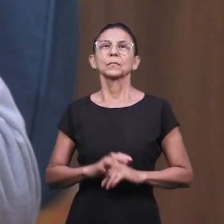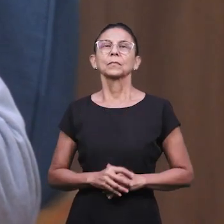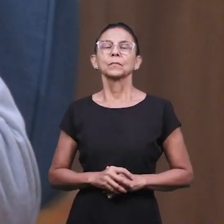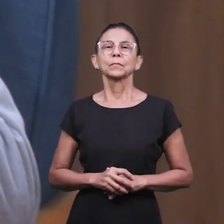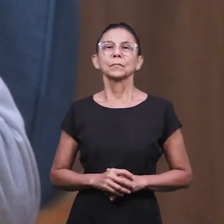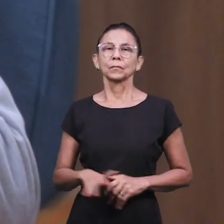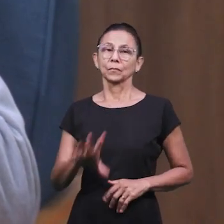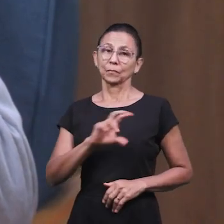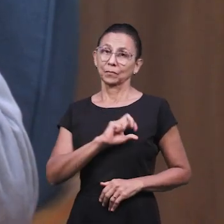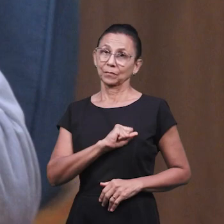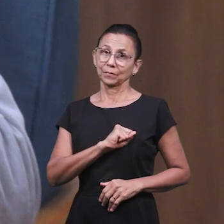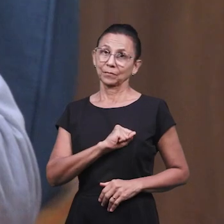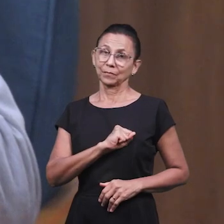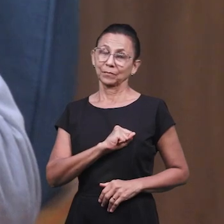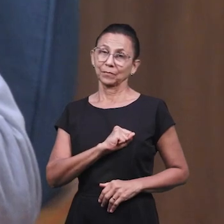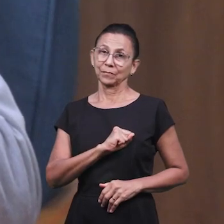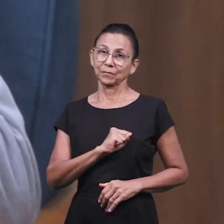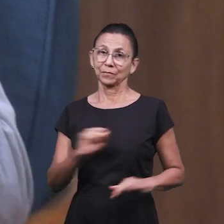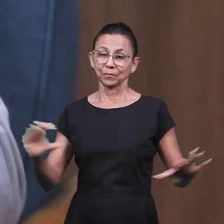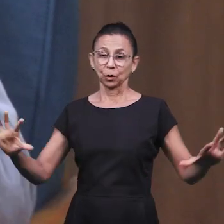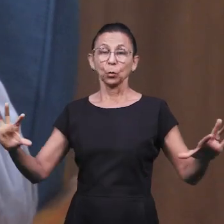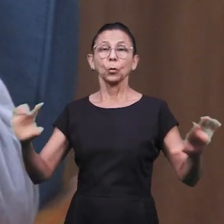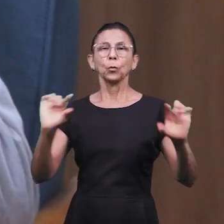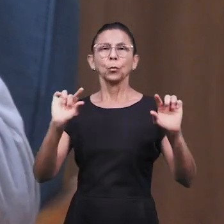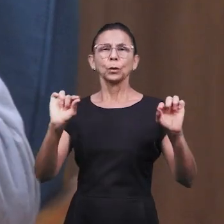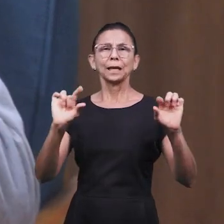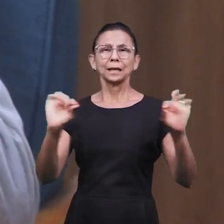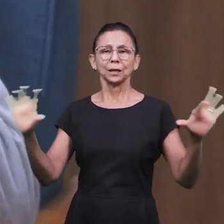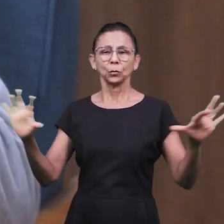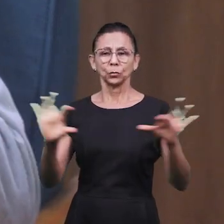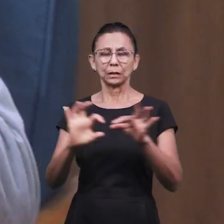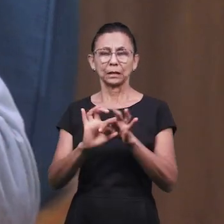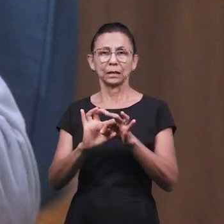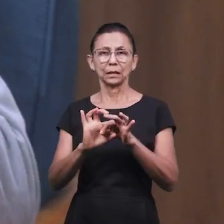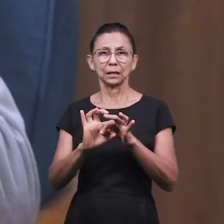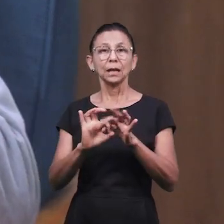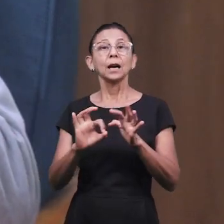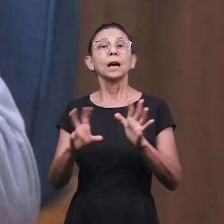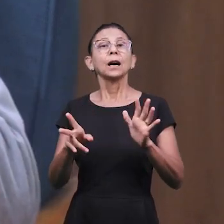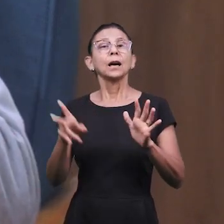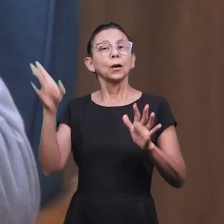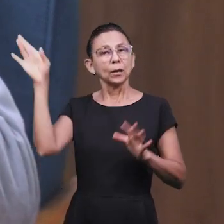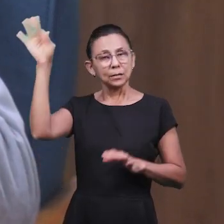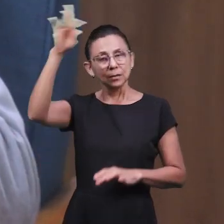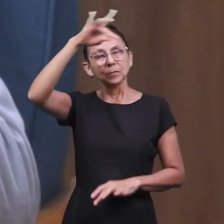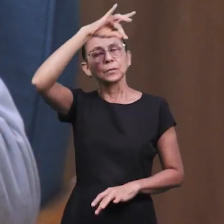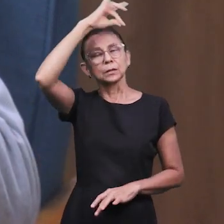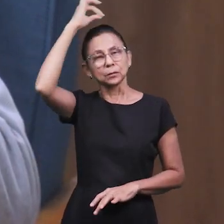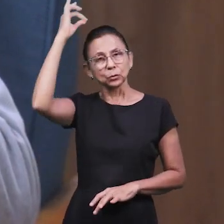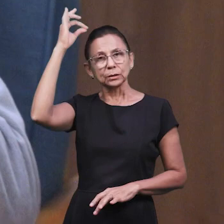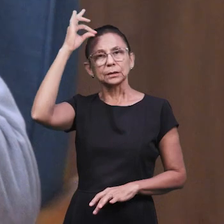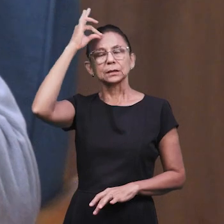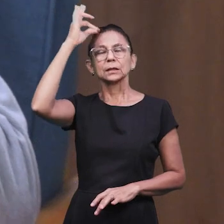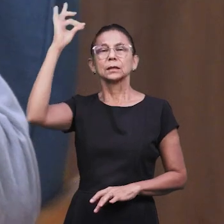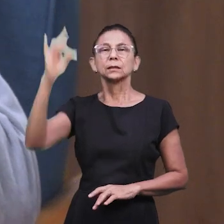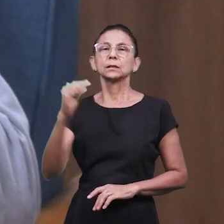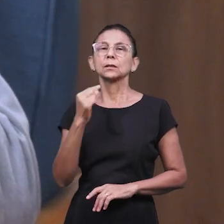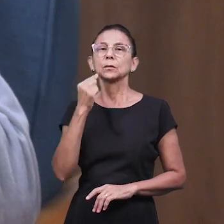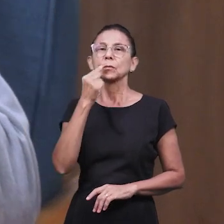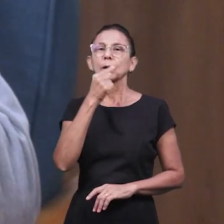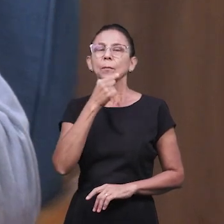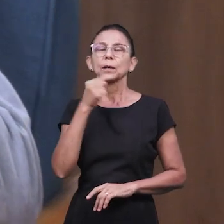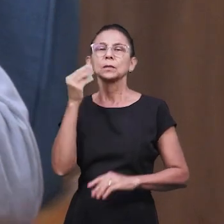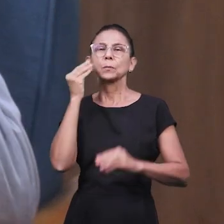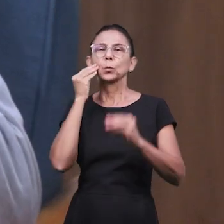deixar de ser, que é o amor, é o Espírito Santo. Então, beije-me ele com os beijos da sua boca,